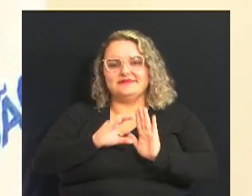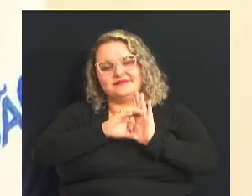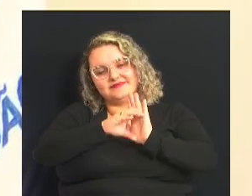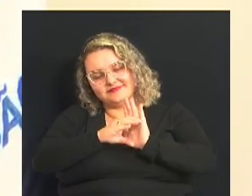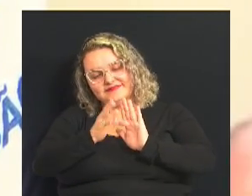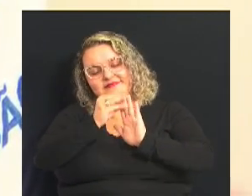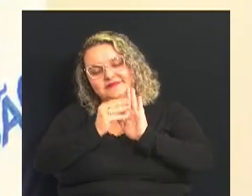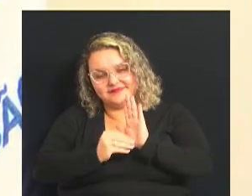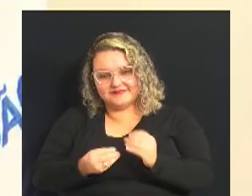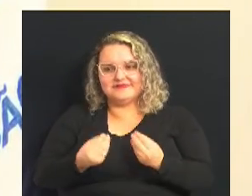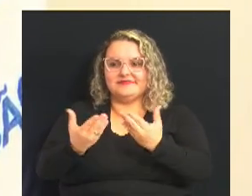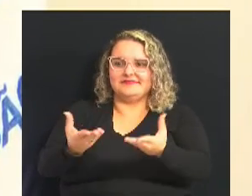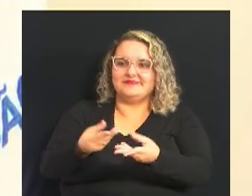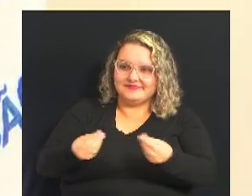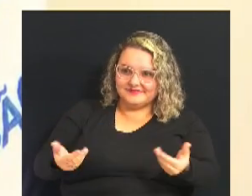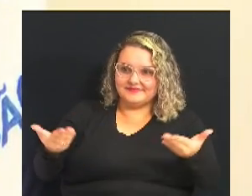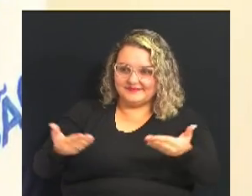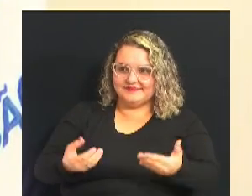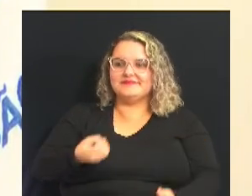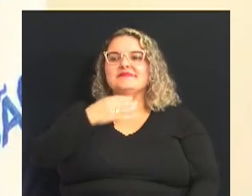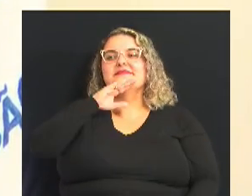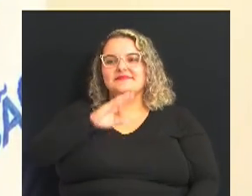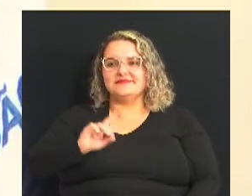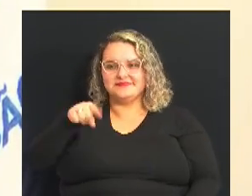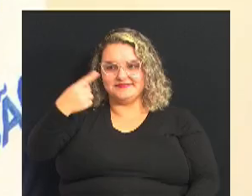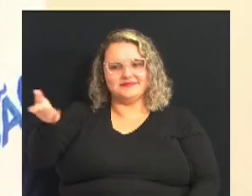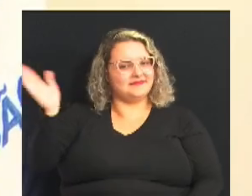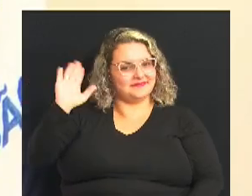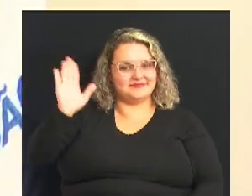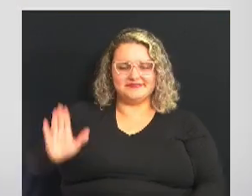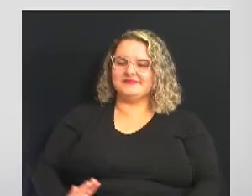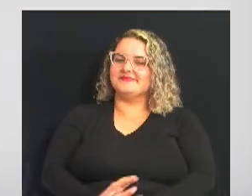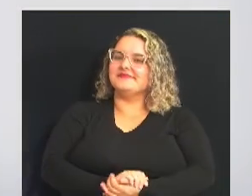qualidade que foi apresentada hoje. Uma boa tarde e até a próxima.